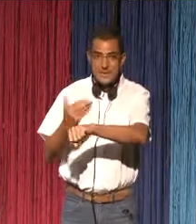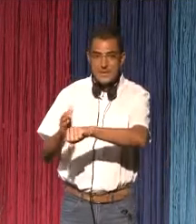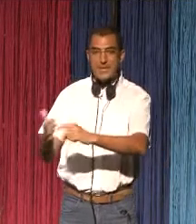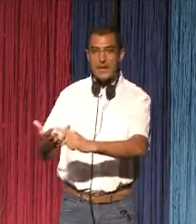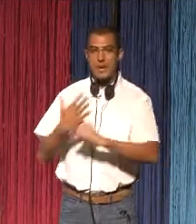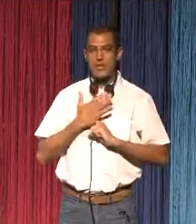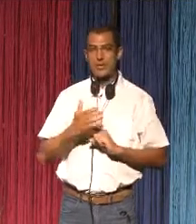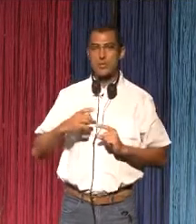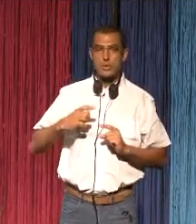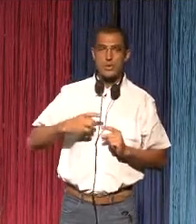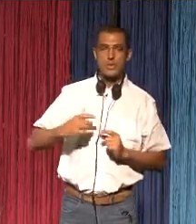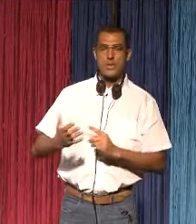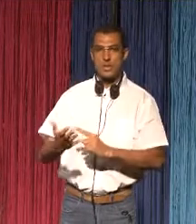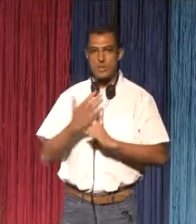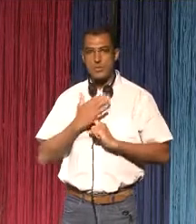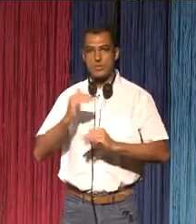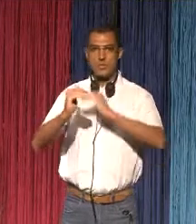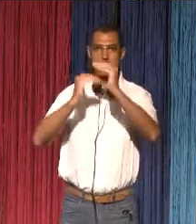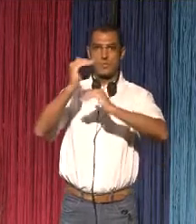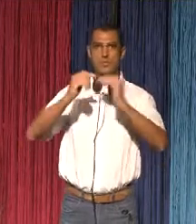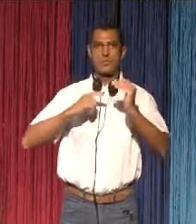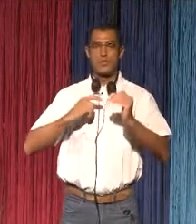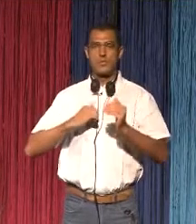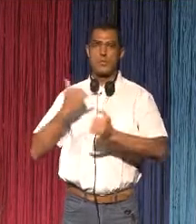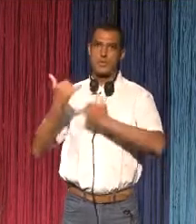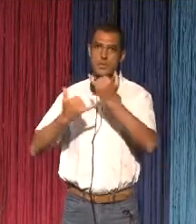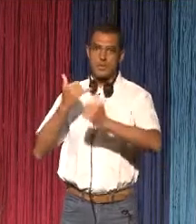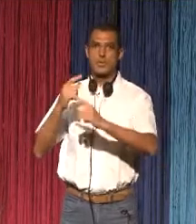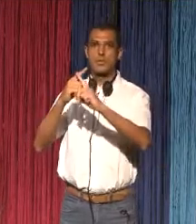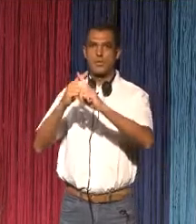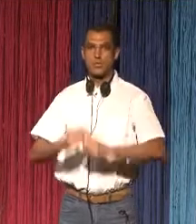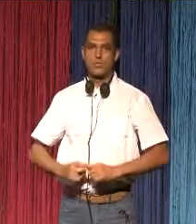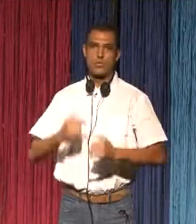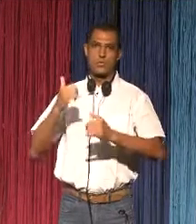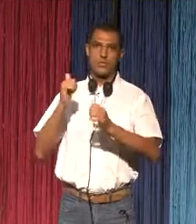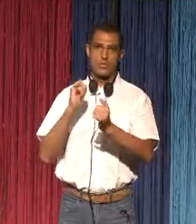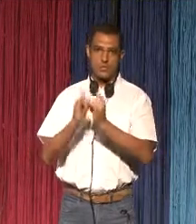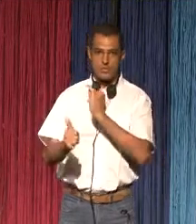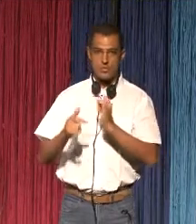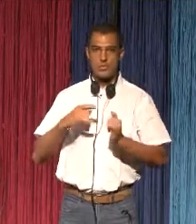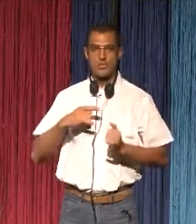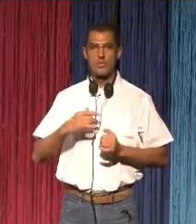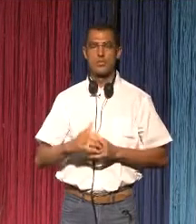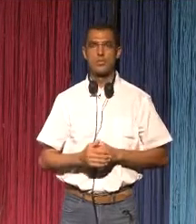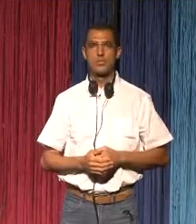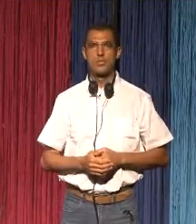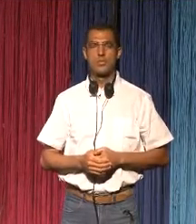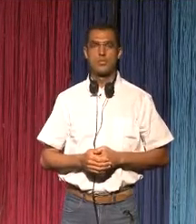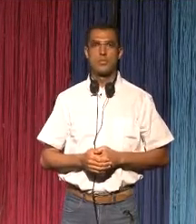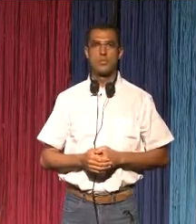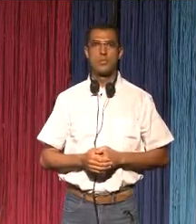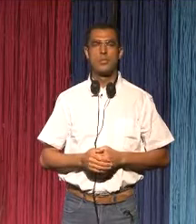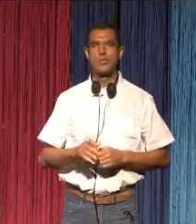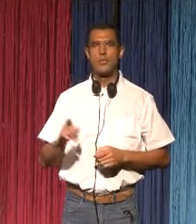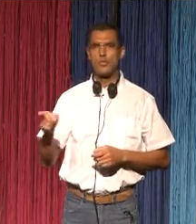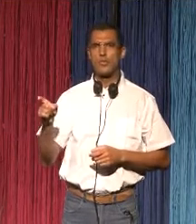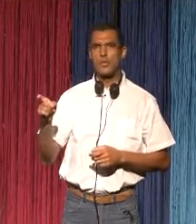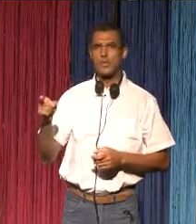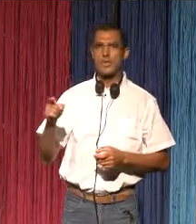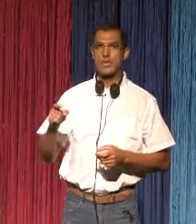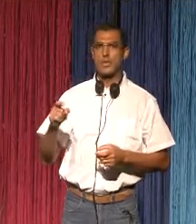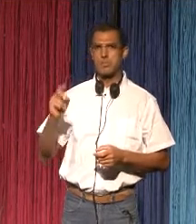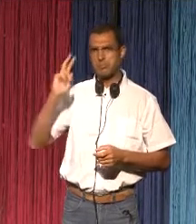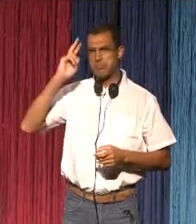as adversidades na realidade, não só no passado, mas hoje. Na sua experiência, você